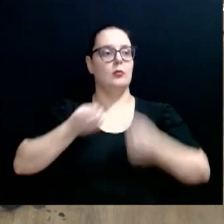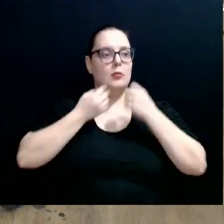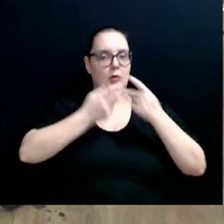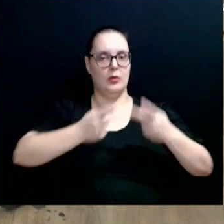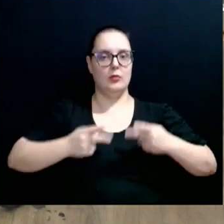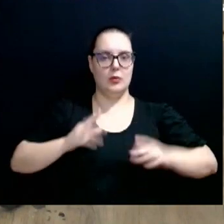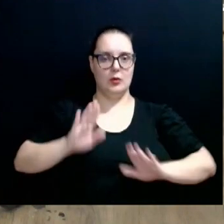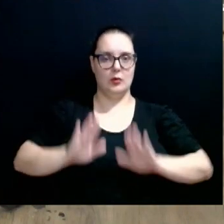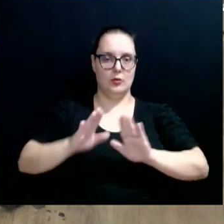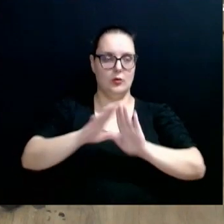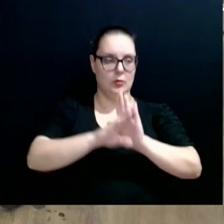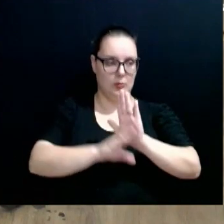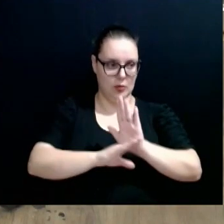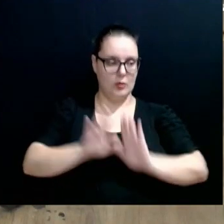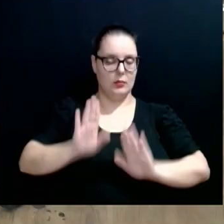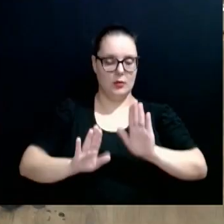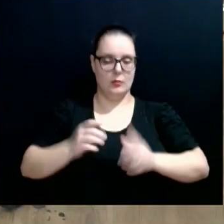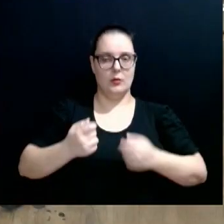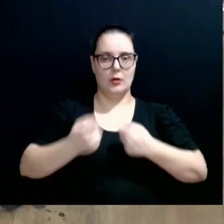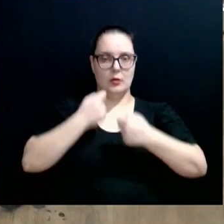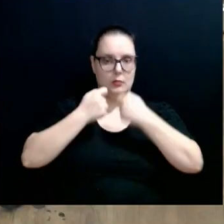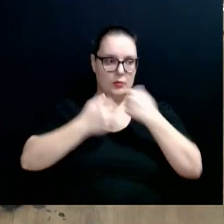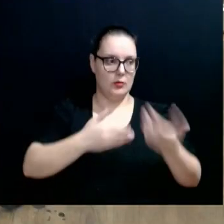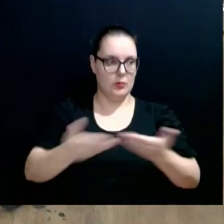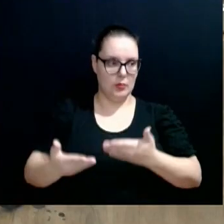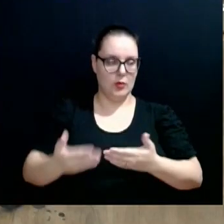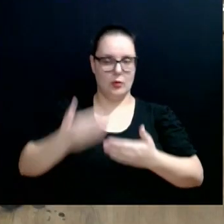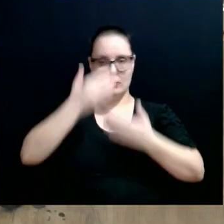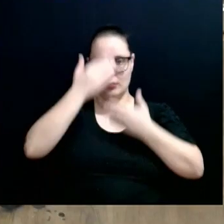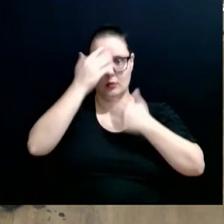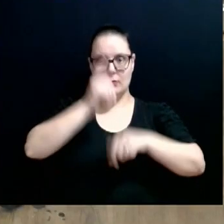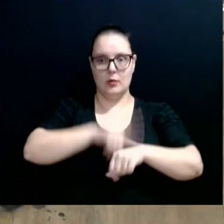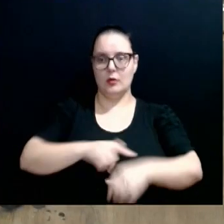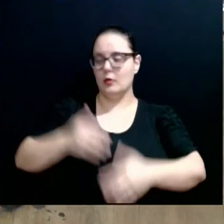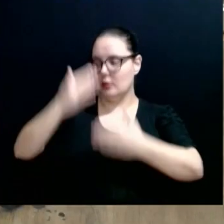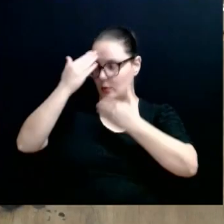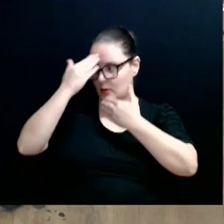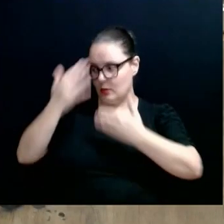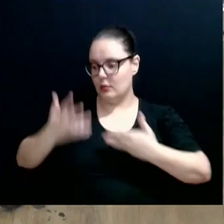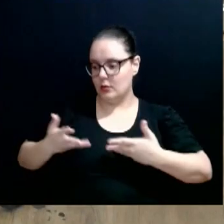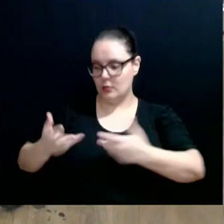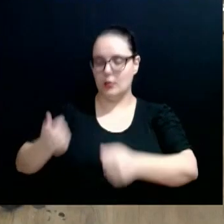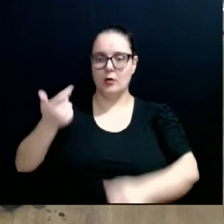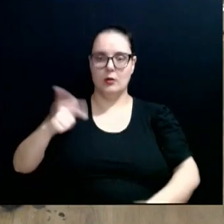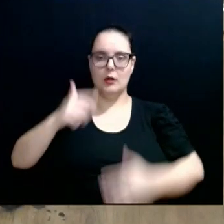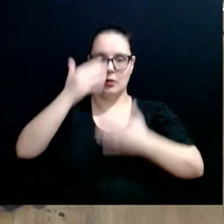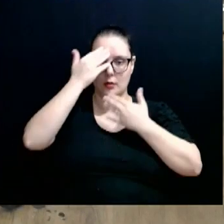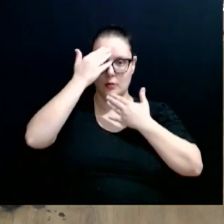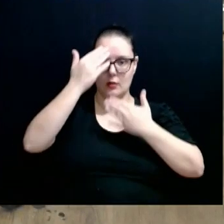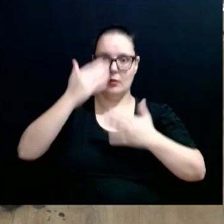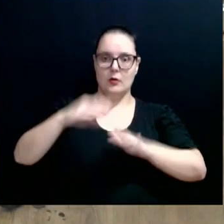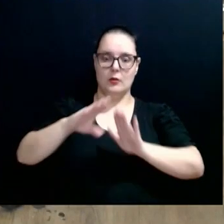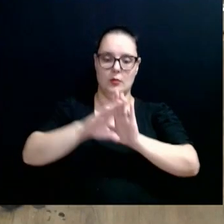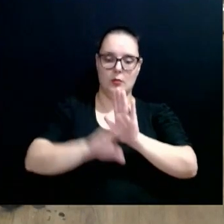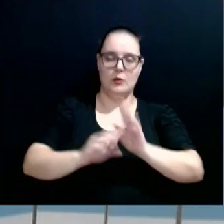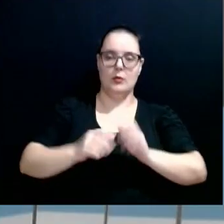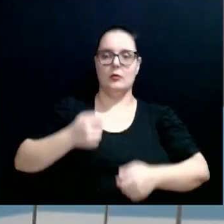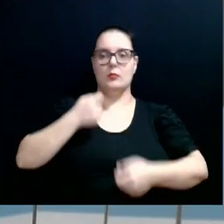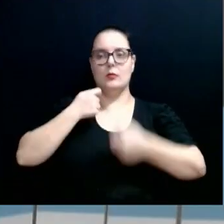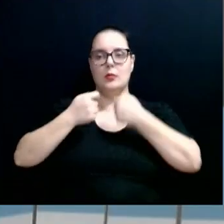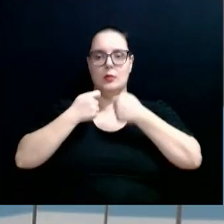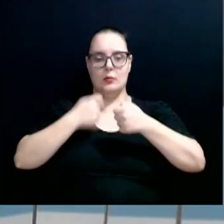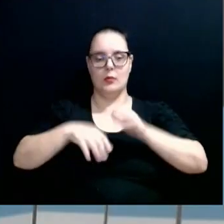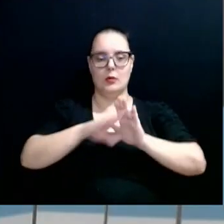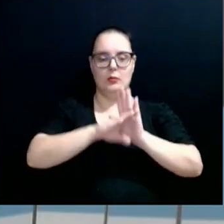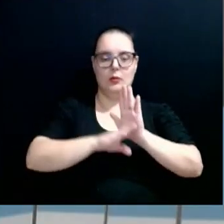pela disponibilidade do seu tempo. Olha, obrigado mais uma vez pelo convite, aí agradecer ao programa Questão de Ordem da TV Câmara, é um prazer